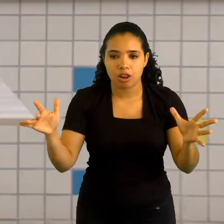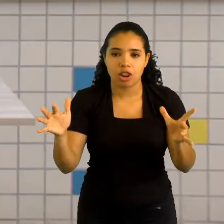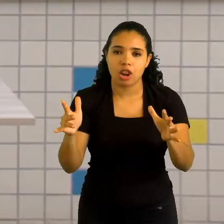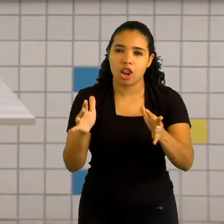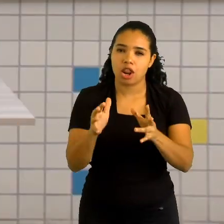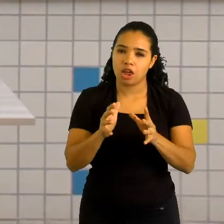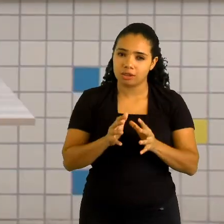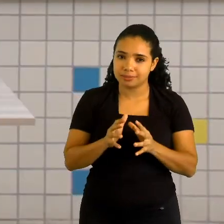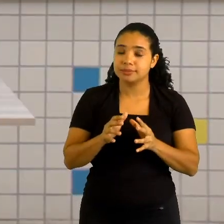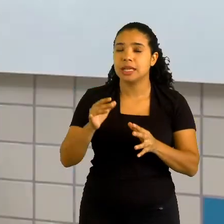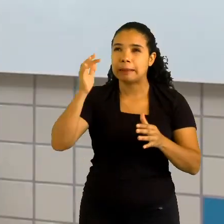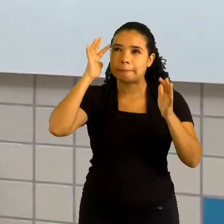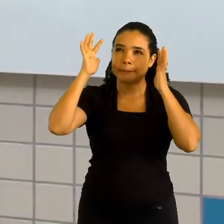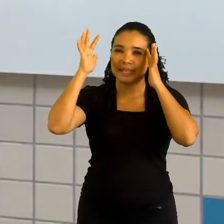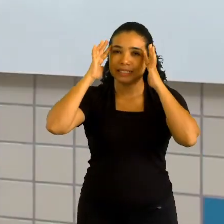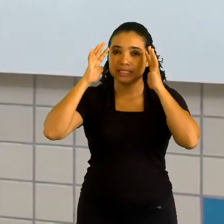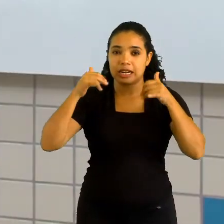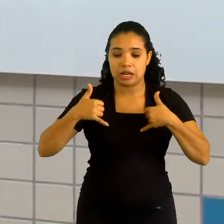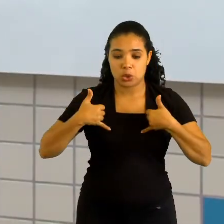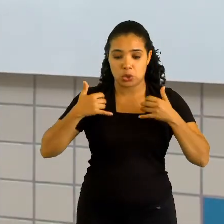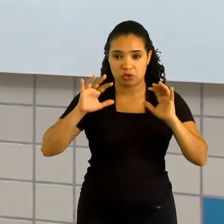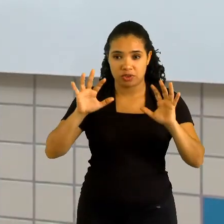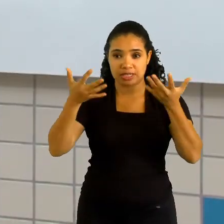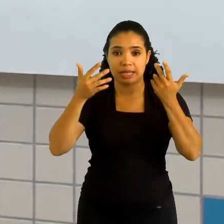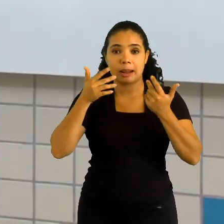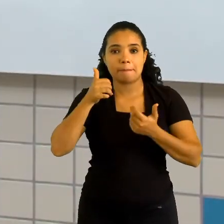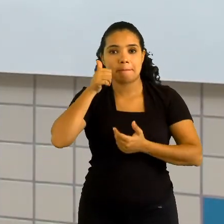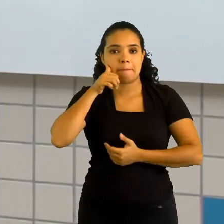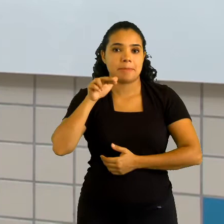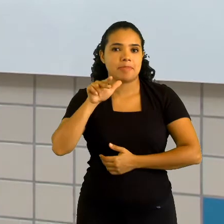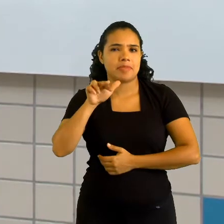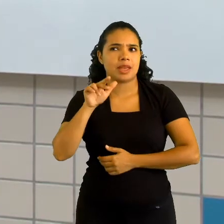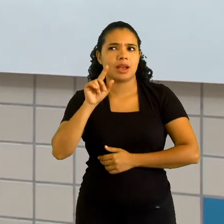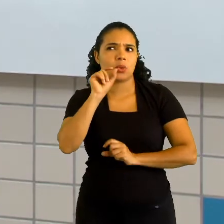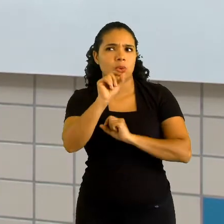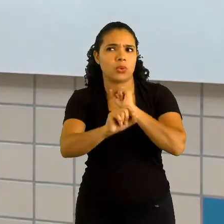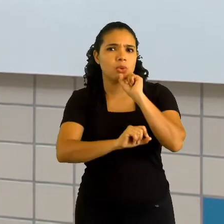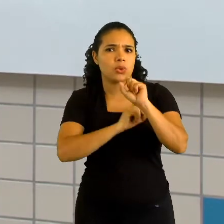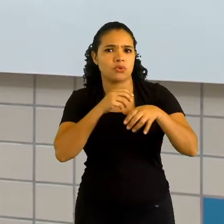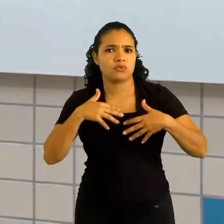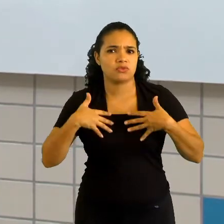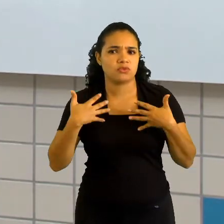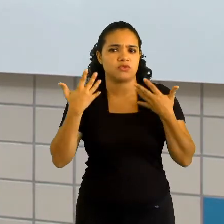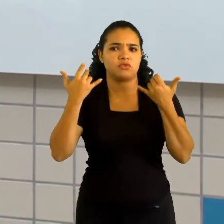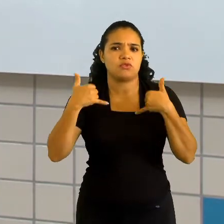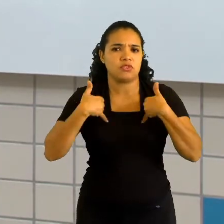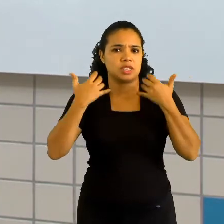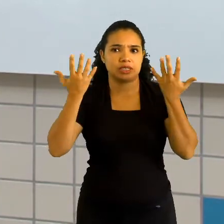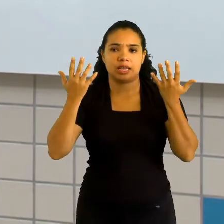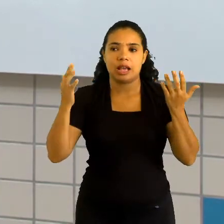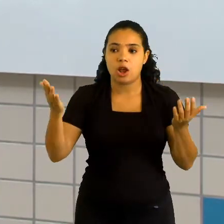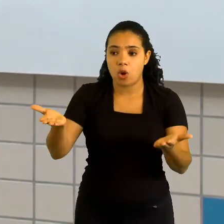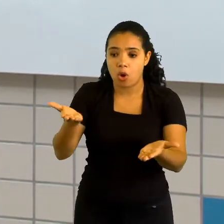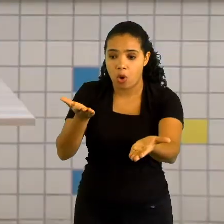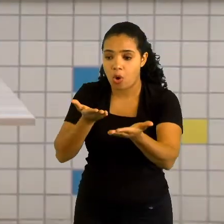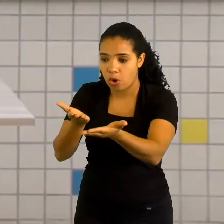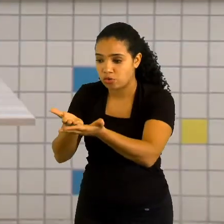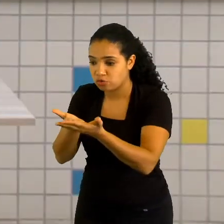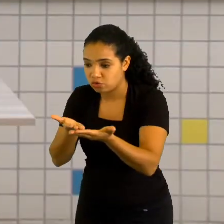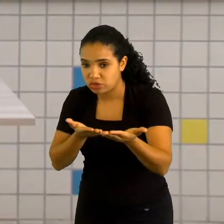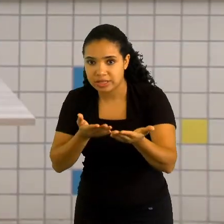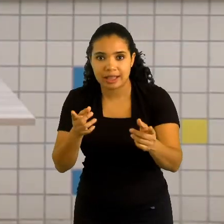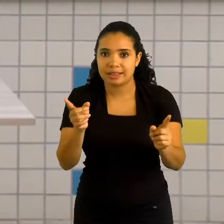só, hoje é o aniversário da minha irmã. Imagine que ela vai fazer uma festa, ela vai convidar alguns amiguinhos, não pode muitos, porque nós estamos em tempos